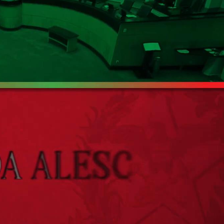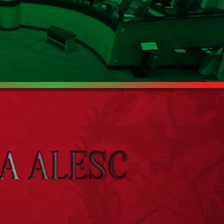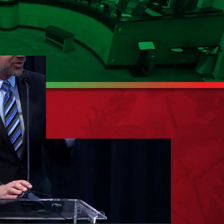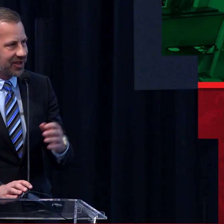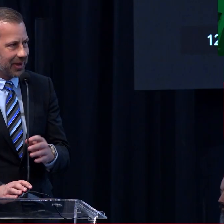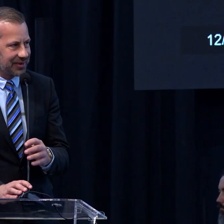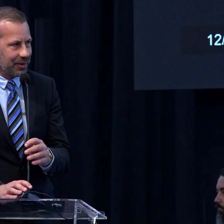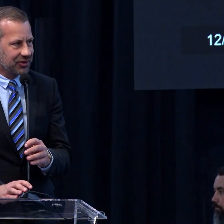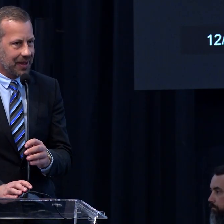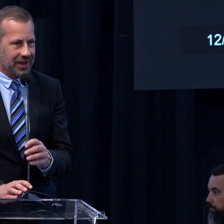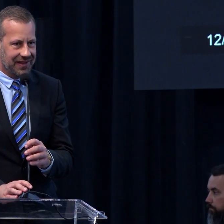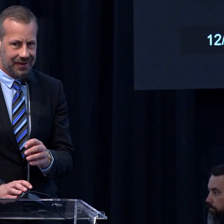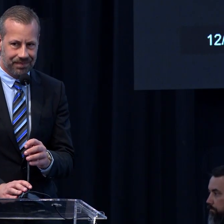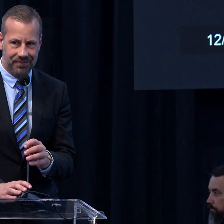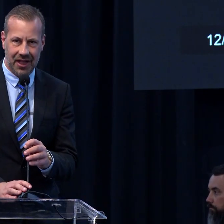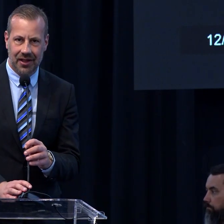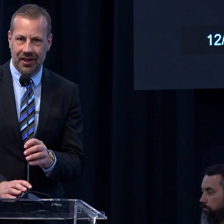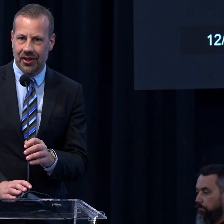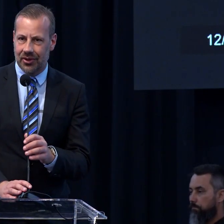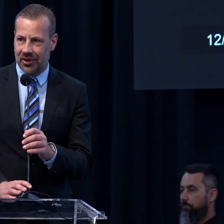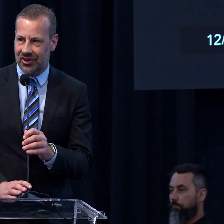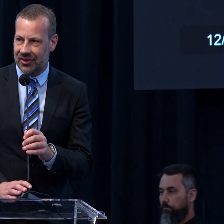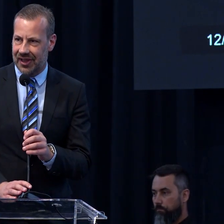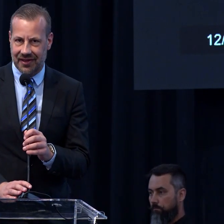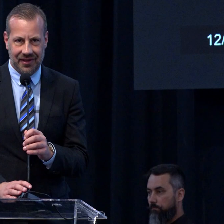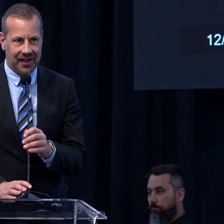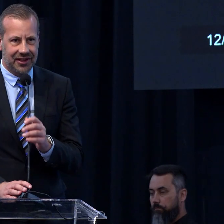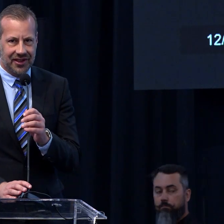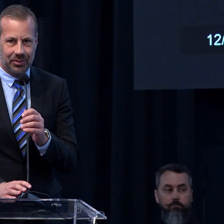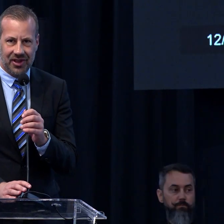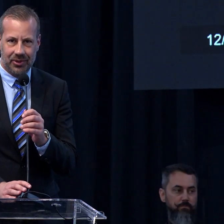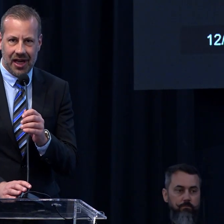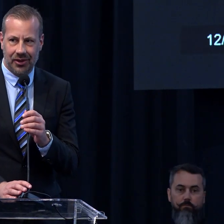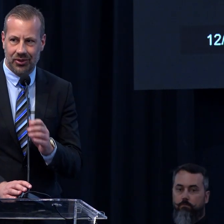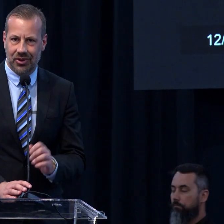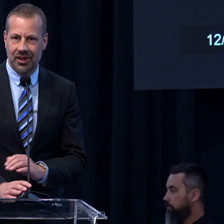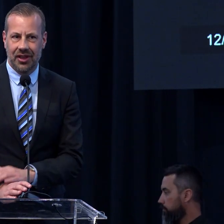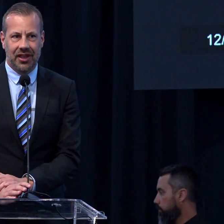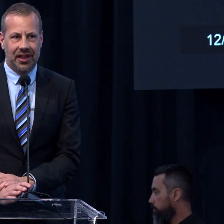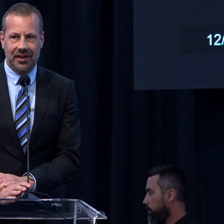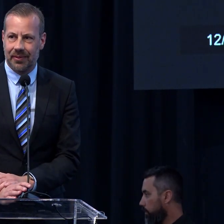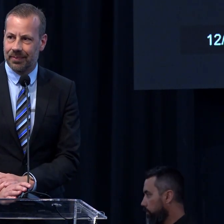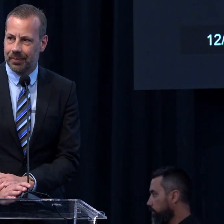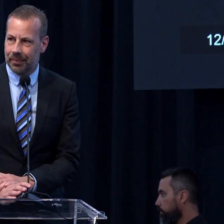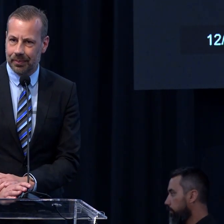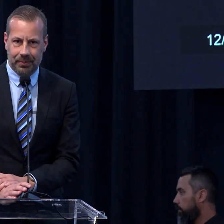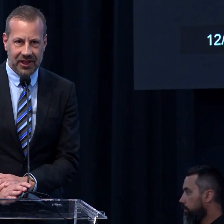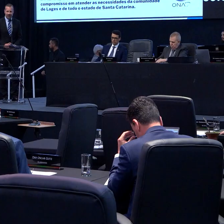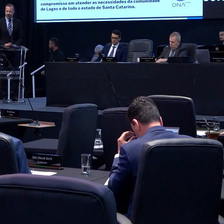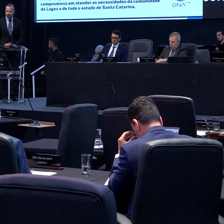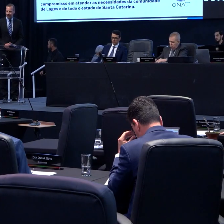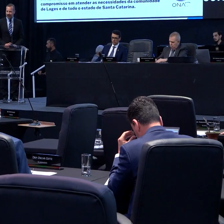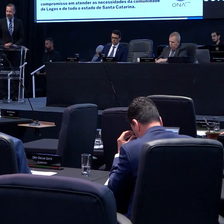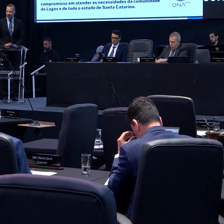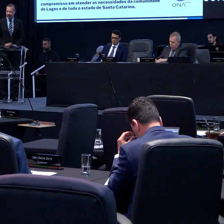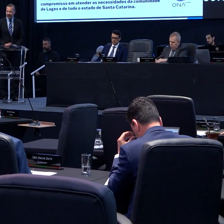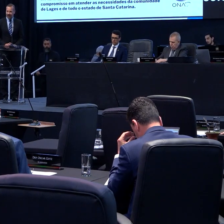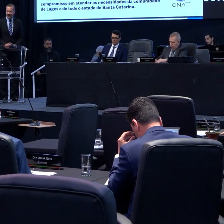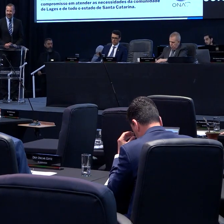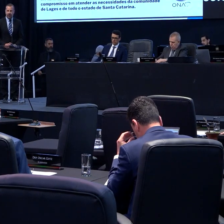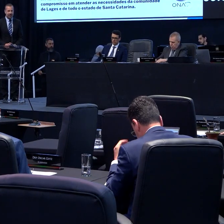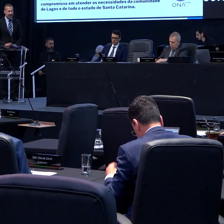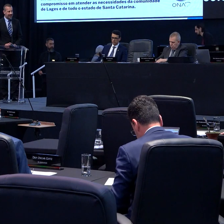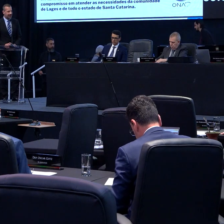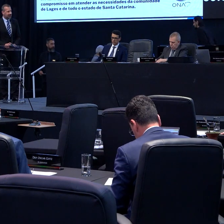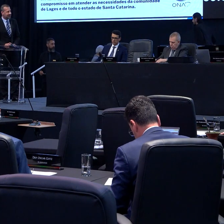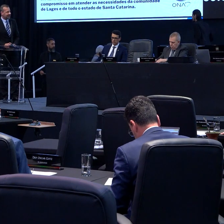ajudou. Depois, o Hospital Nossa Senhora dos Prazeres foi apresentado pelo médico Ricardo Gargione. O hospital, que